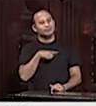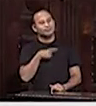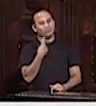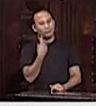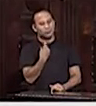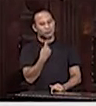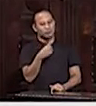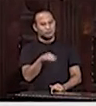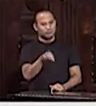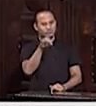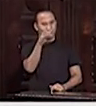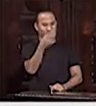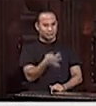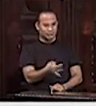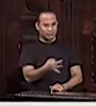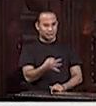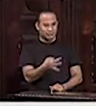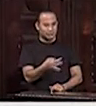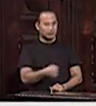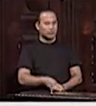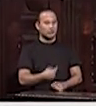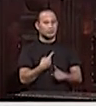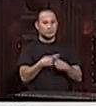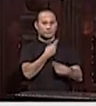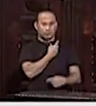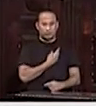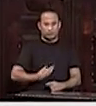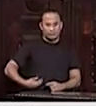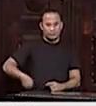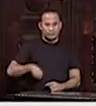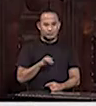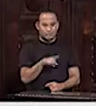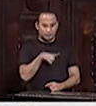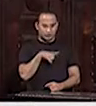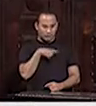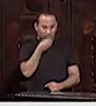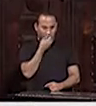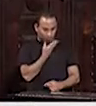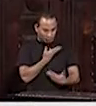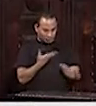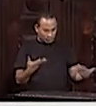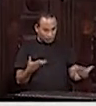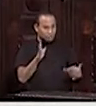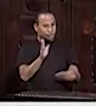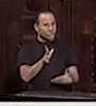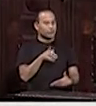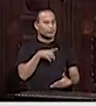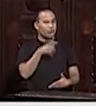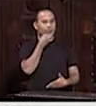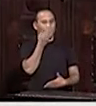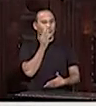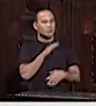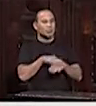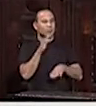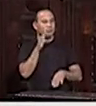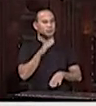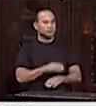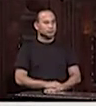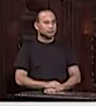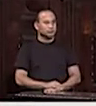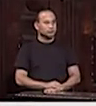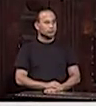ideal. Aliás, com esse governo, se existisse algo bom, já estava bom demais.